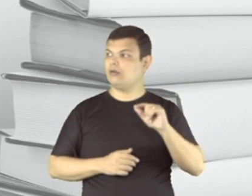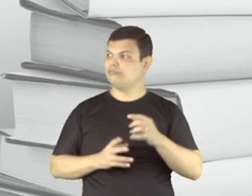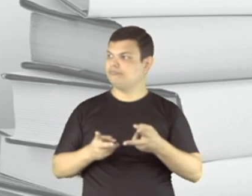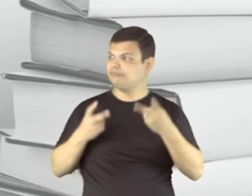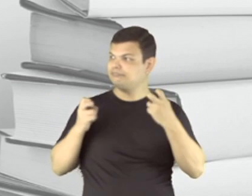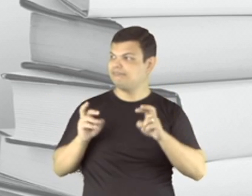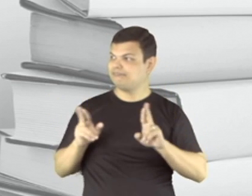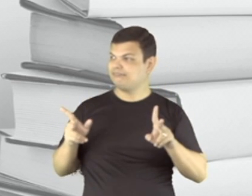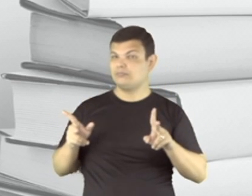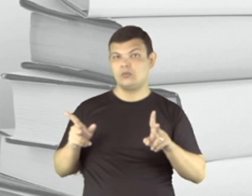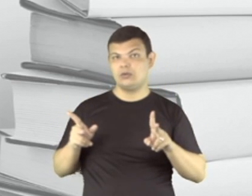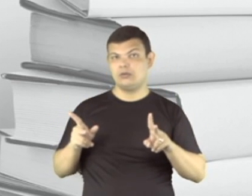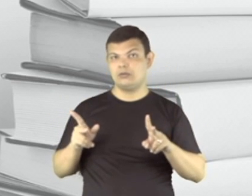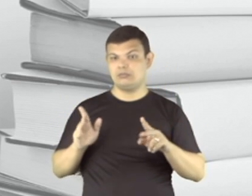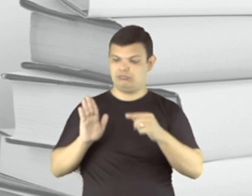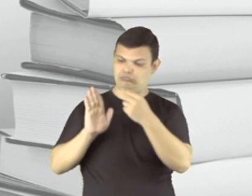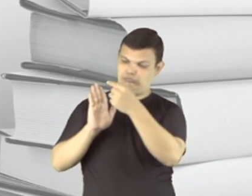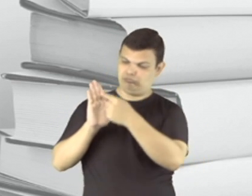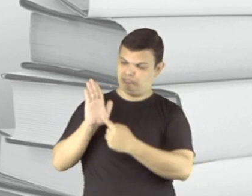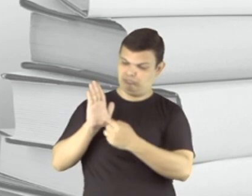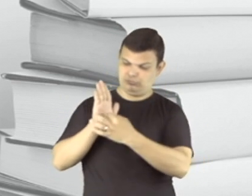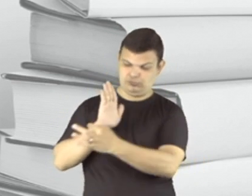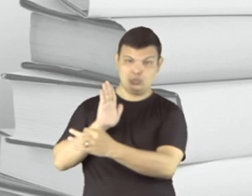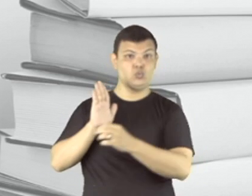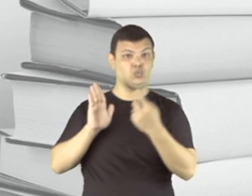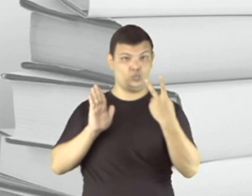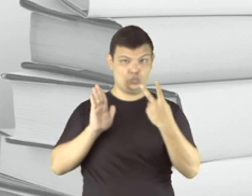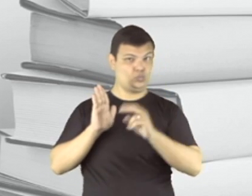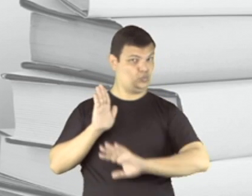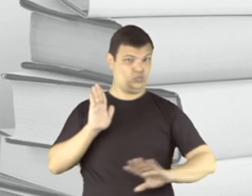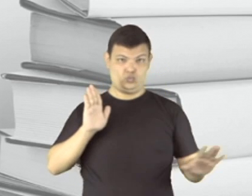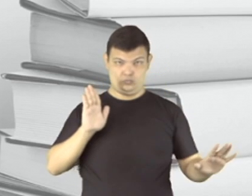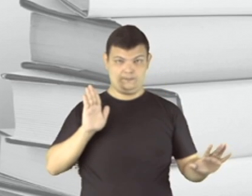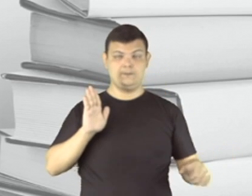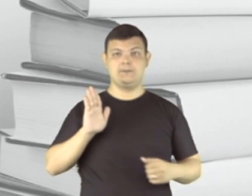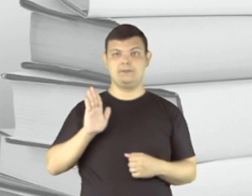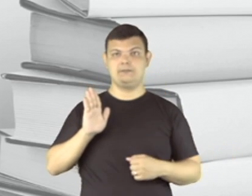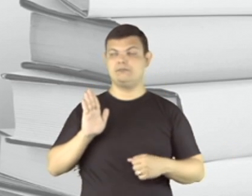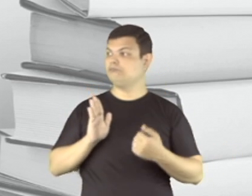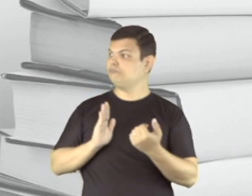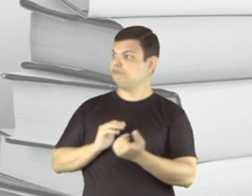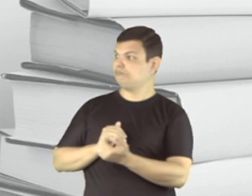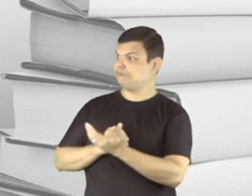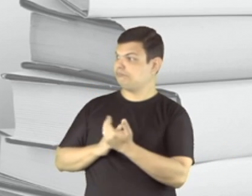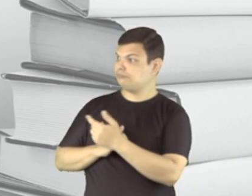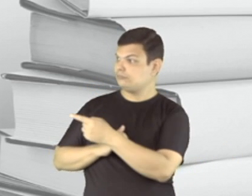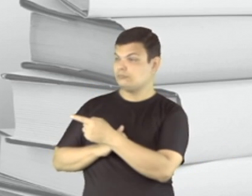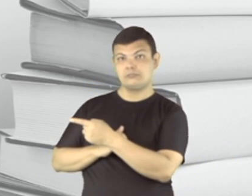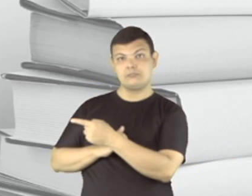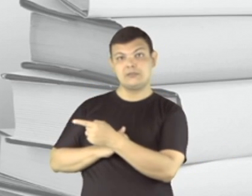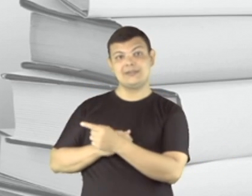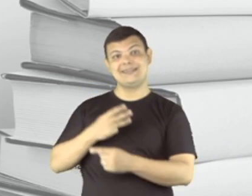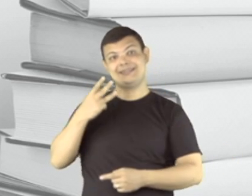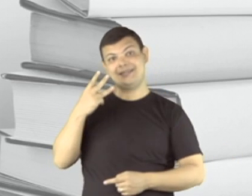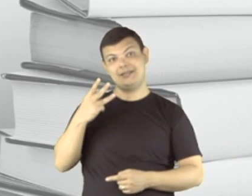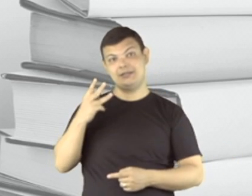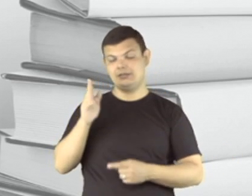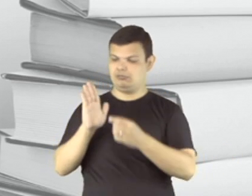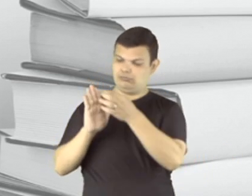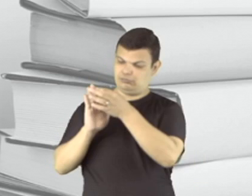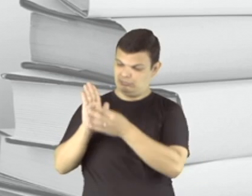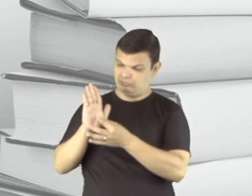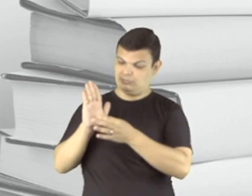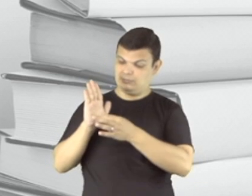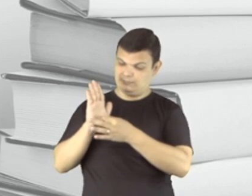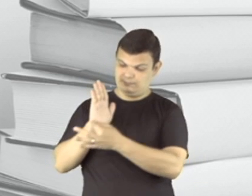diferença. Aqui, 2 dimensões, largura e comprimento, e aqui nós temos 3, porque além da largura e do